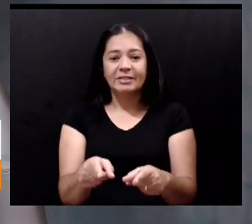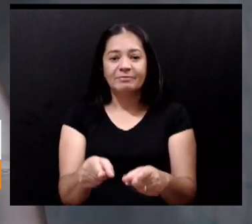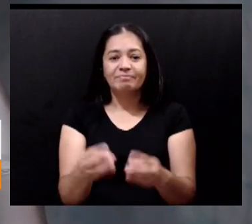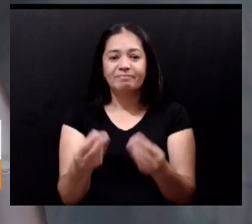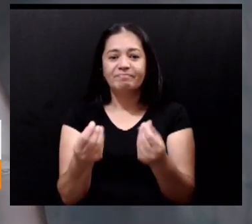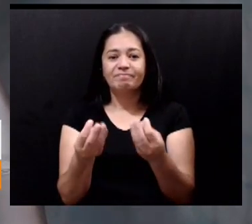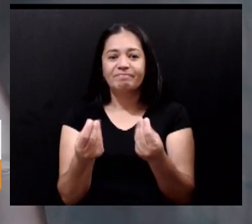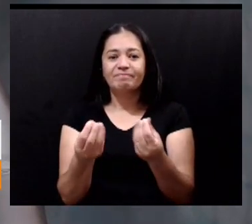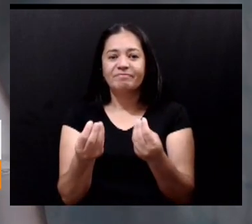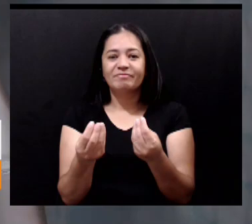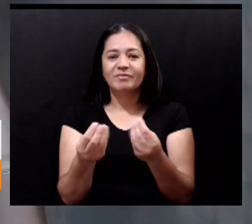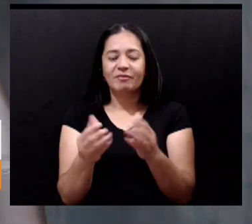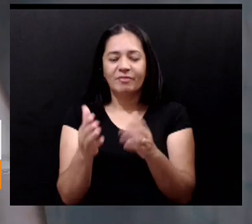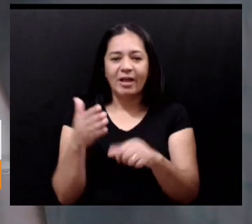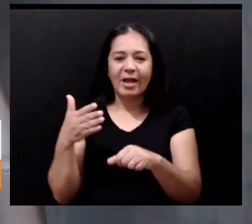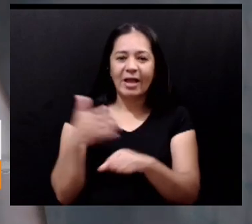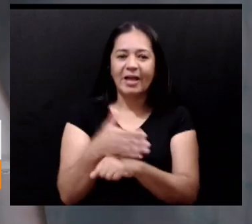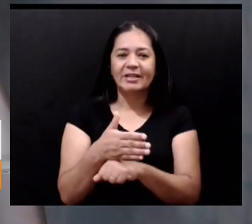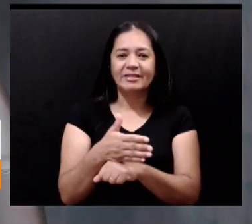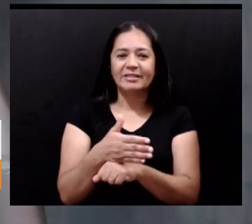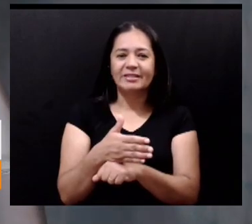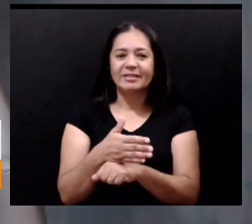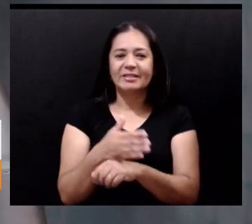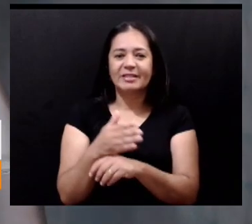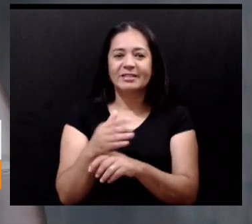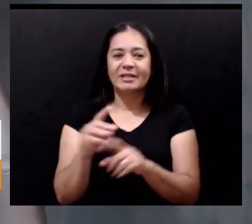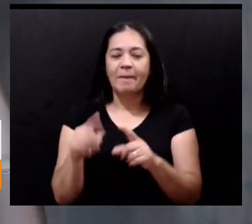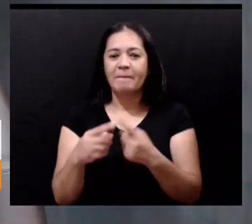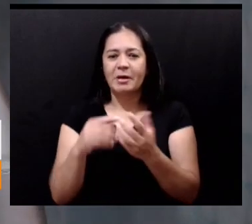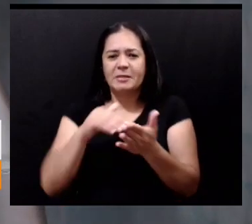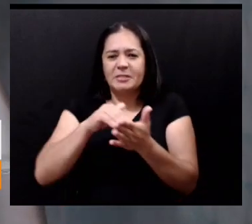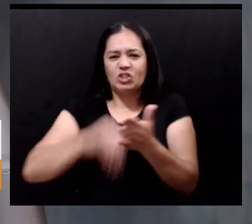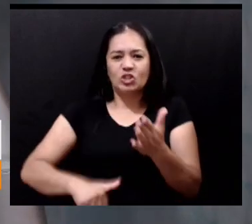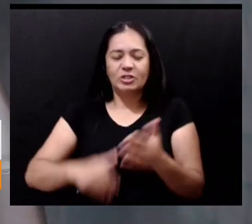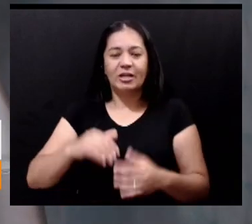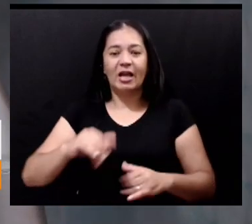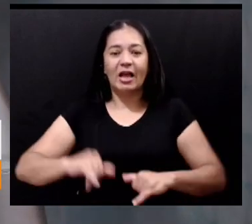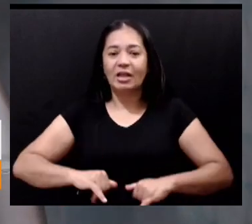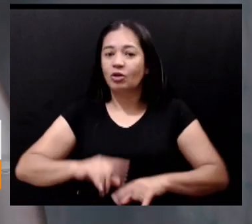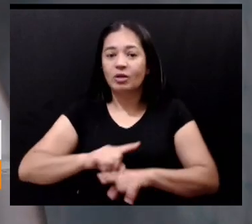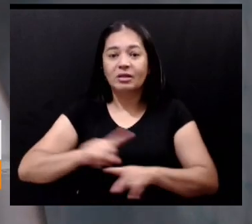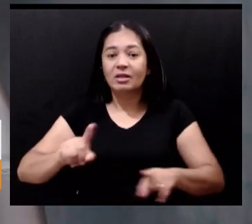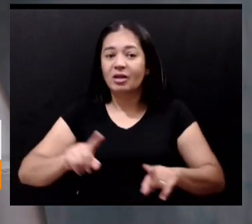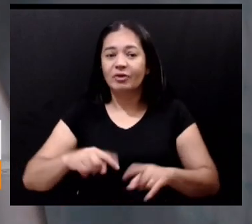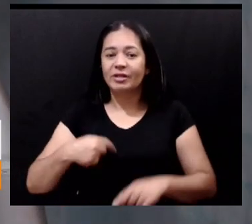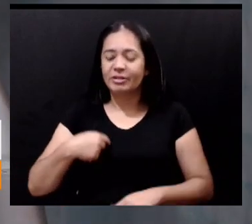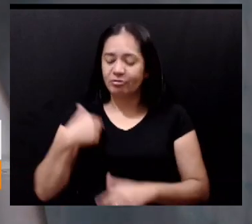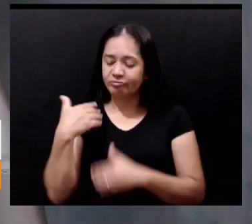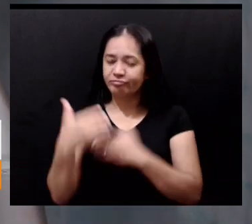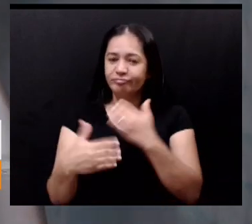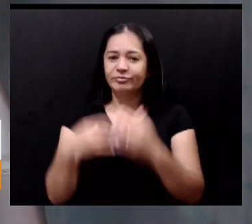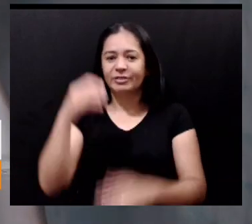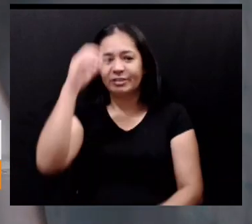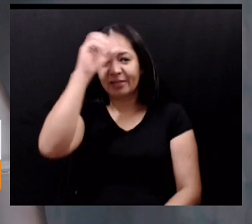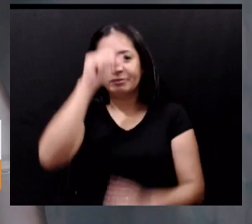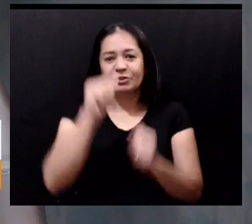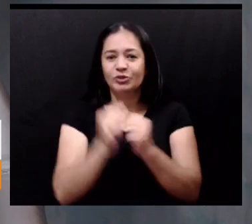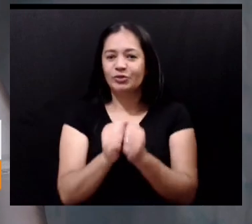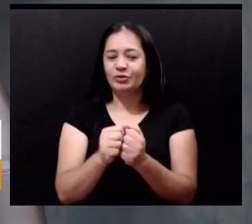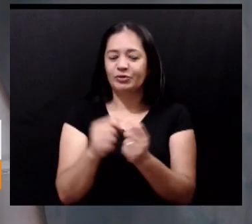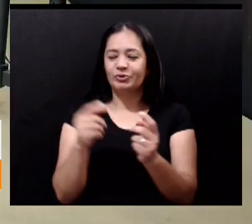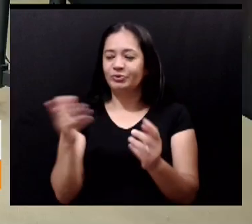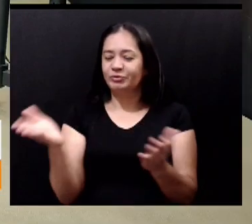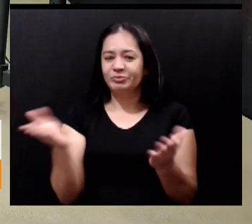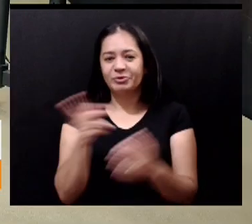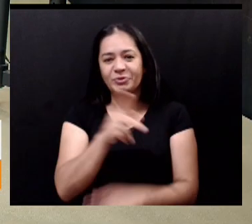acessar colocar do lado, não arrancar a dor. E tudo isso eu fui aprendendo muito com essas professoras, né? Maravilhosa. Então,